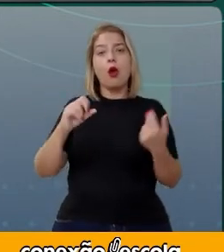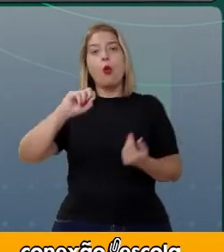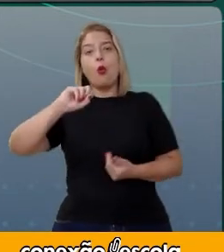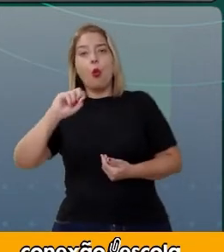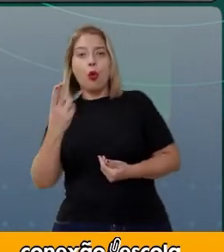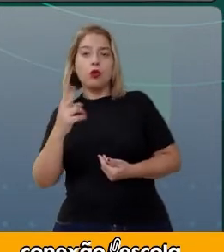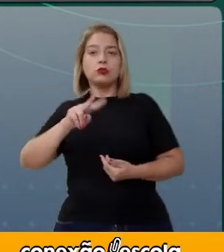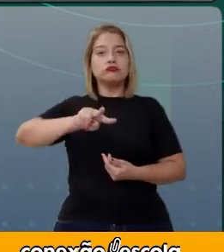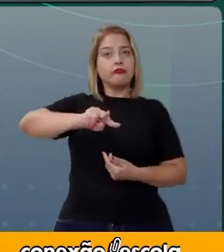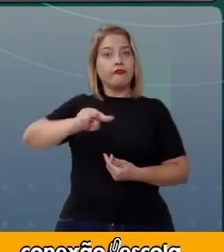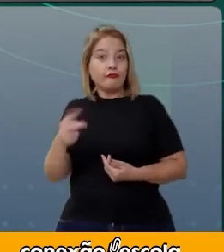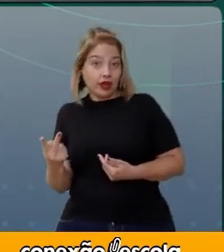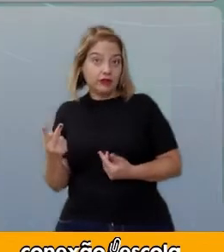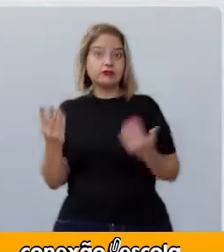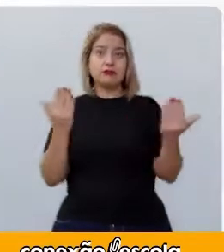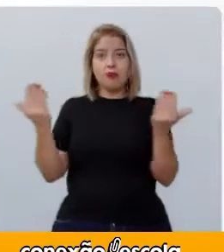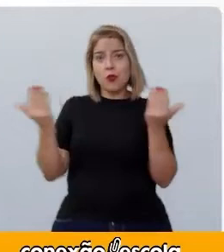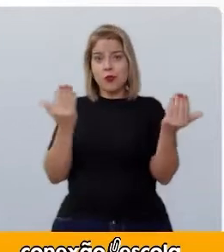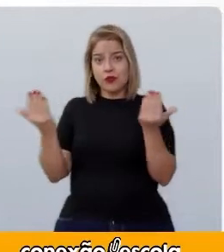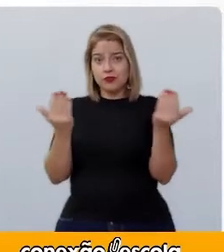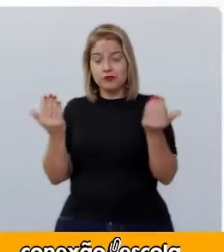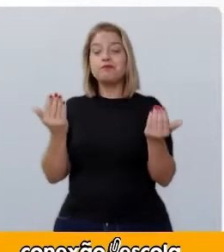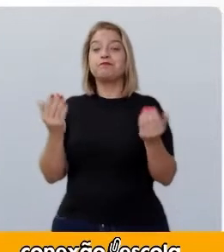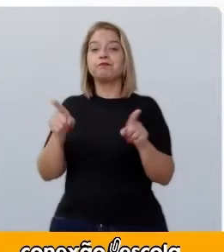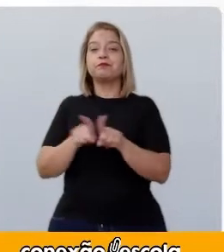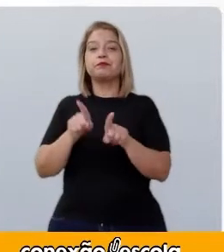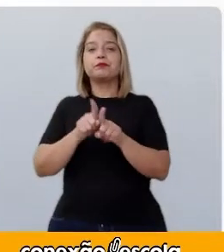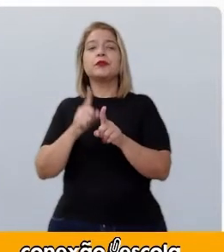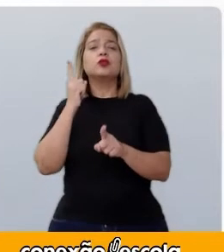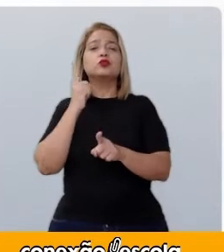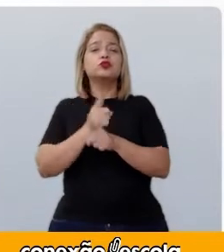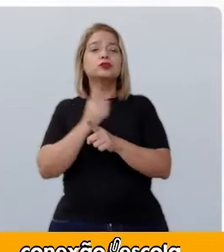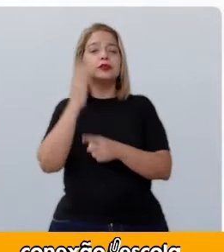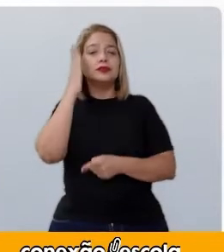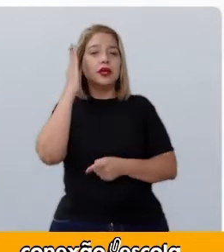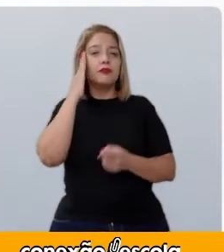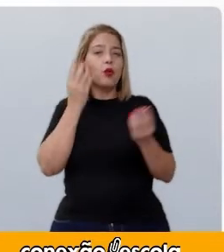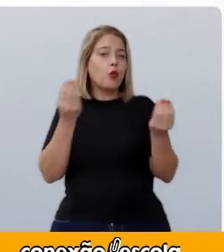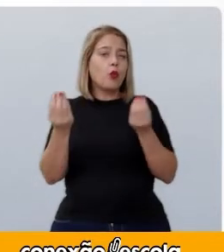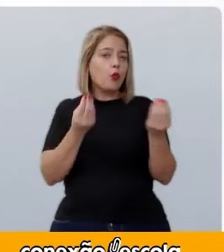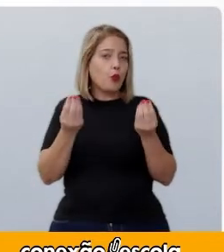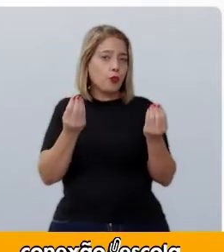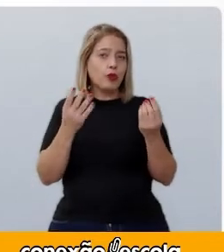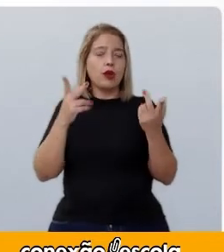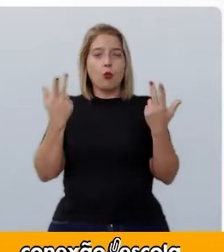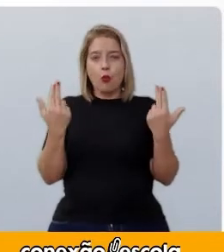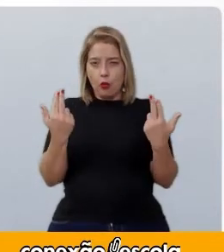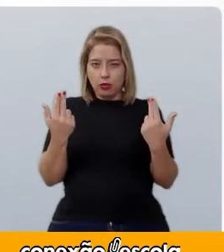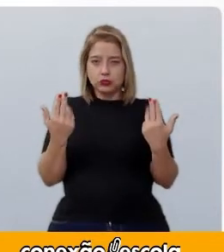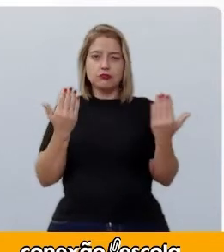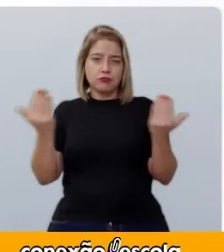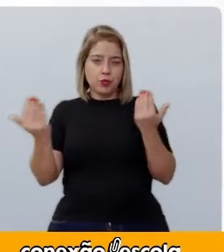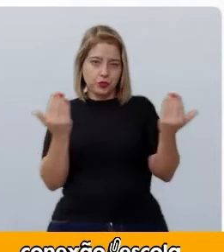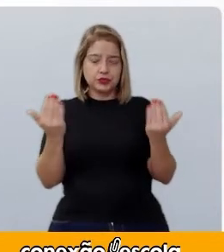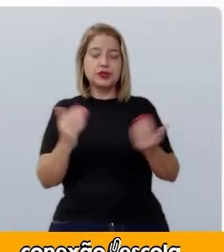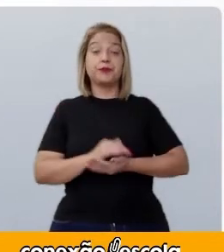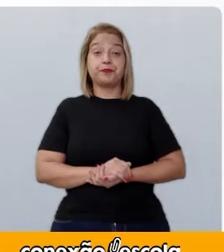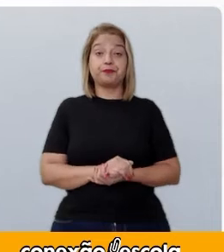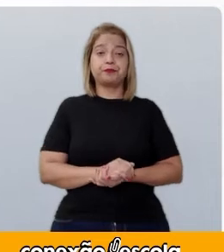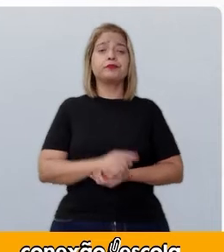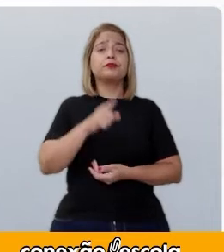inversamente proporcionais e descobrir a constante de proporcionalidade. Você sabe o que